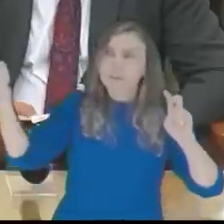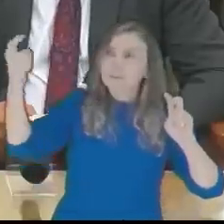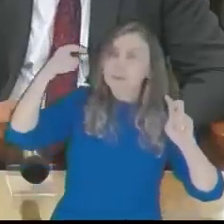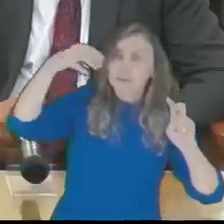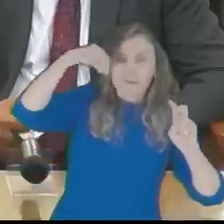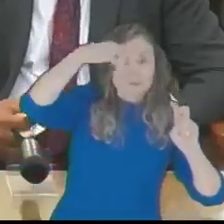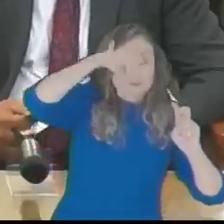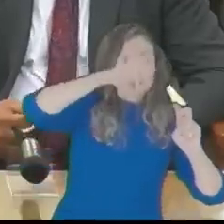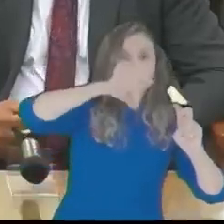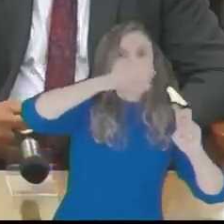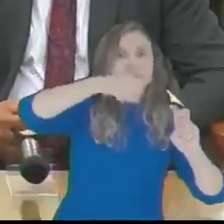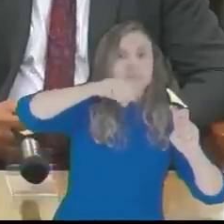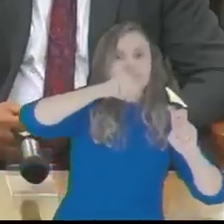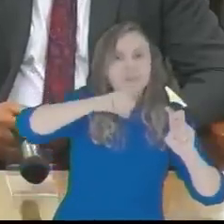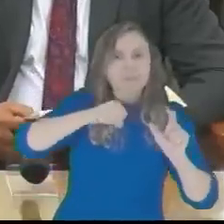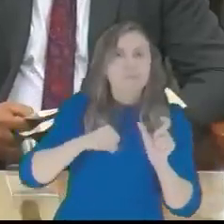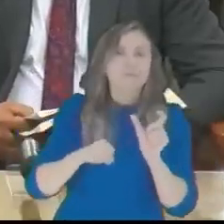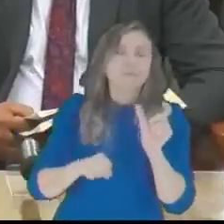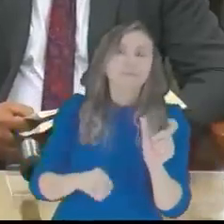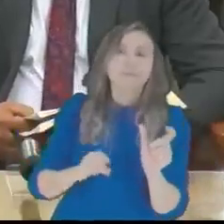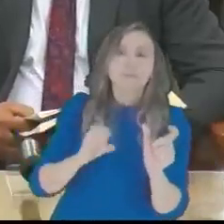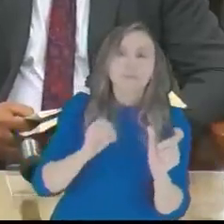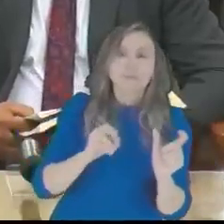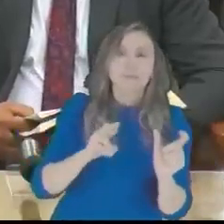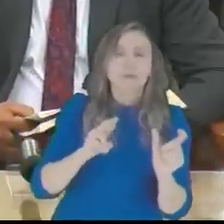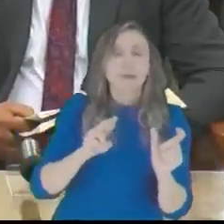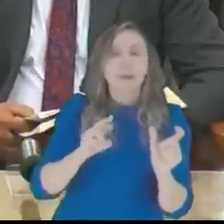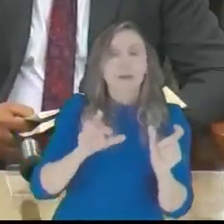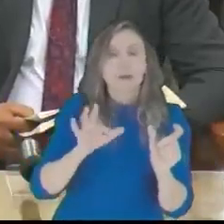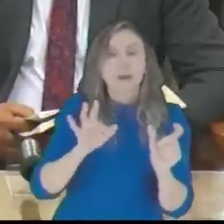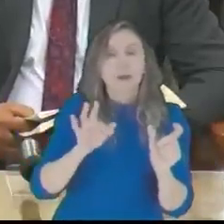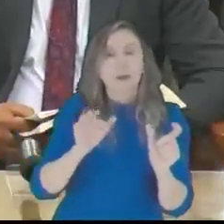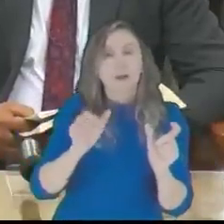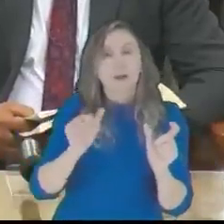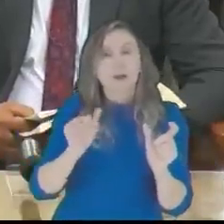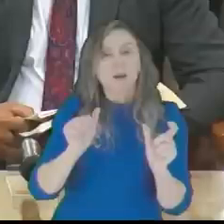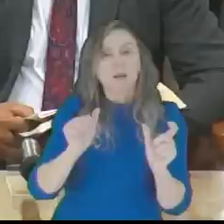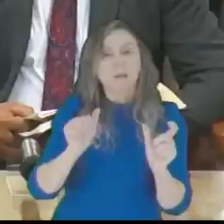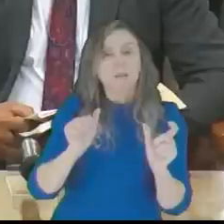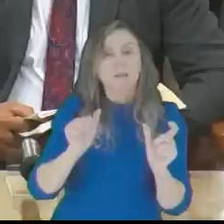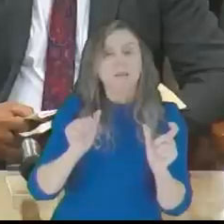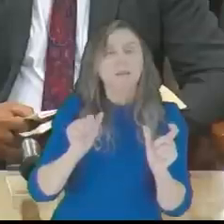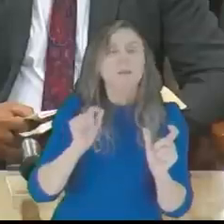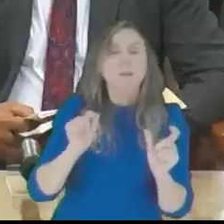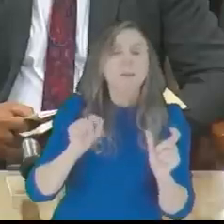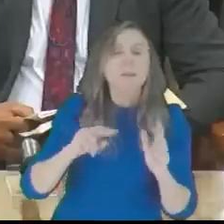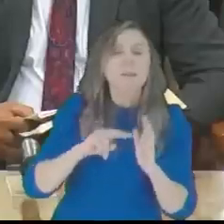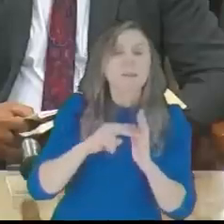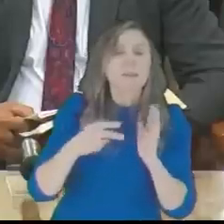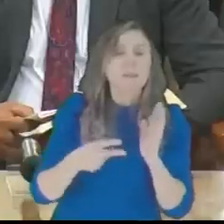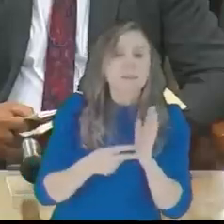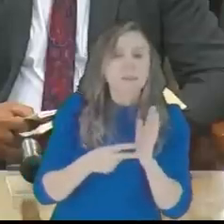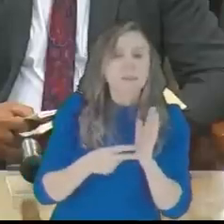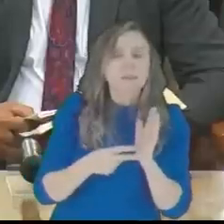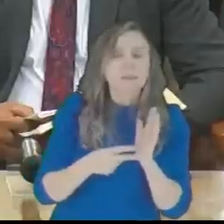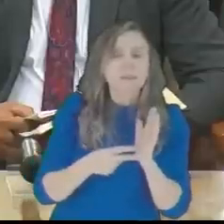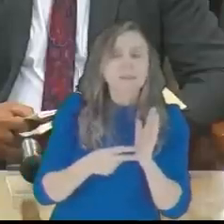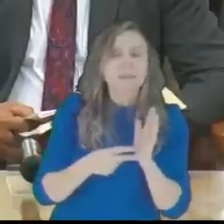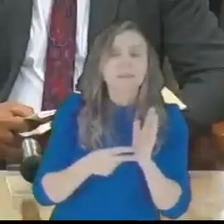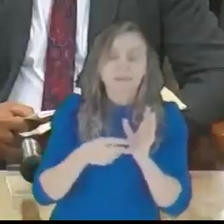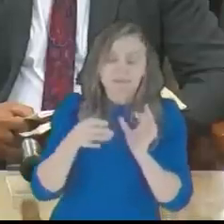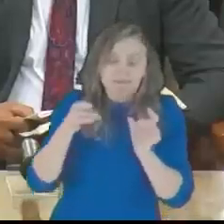órfãos? O que é uma pessoa órfã? O que é? Abã. Jesus disse: eu não vou deixar vocês órfãos, eu vou voltar para vocês.